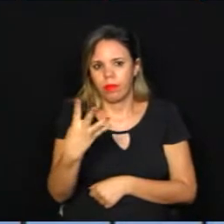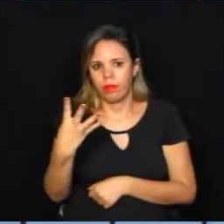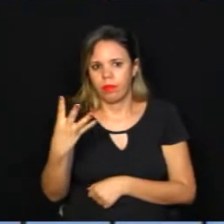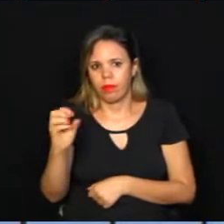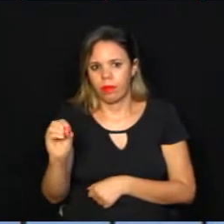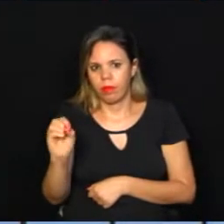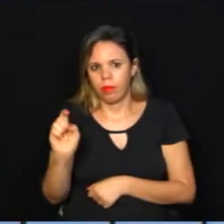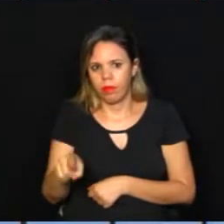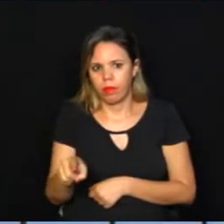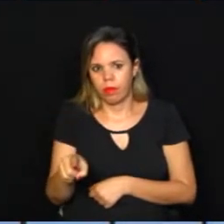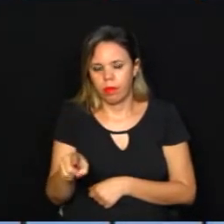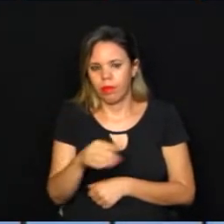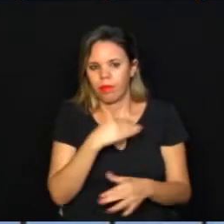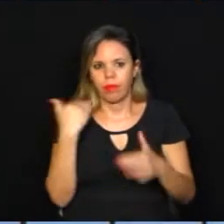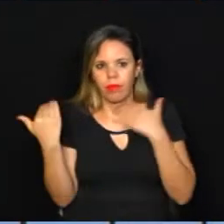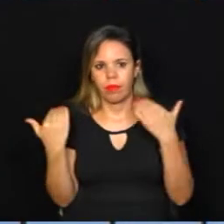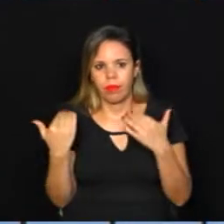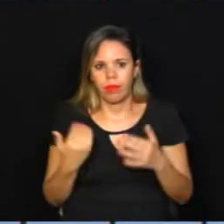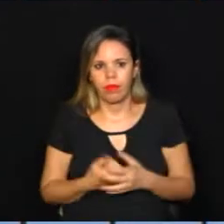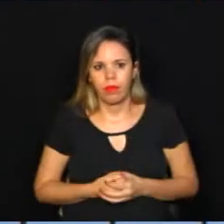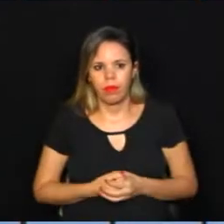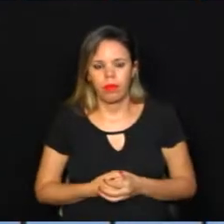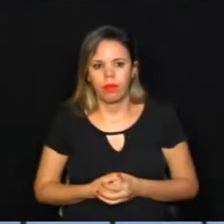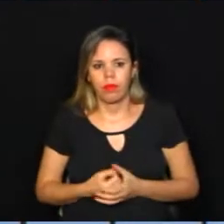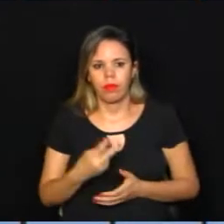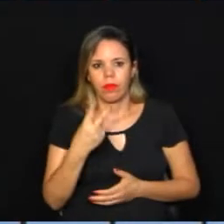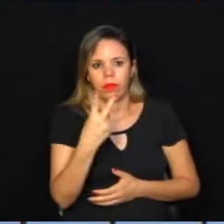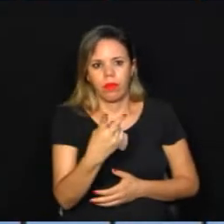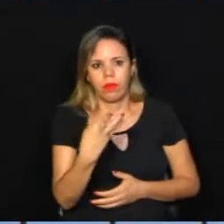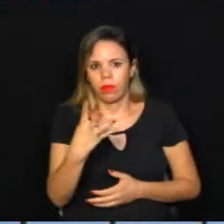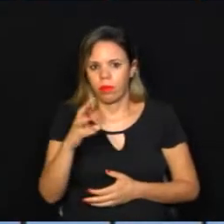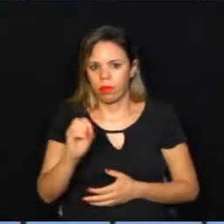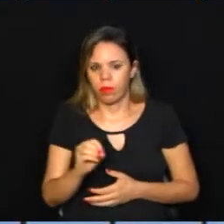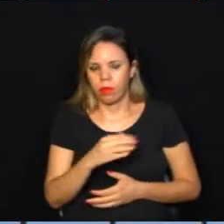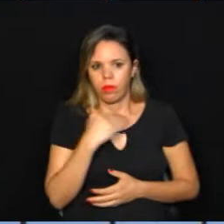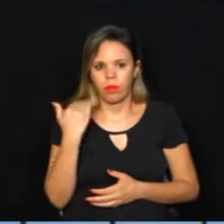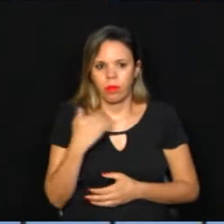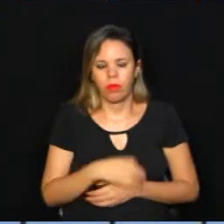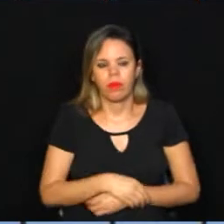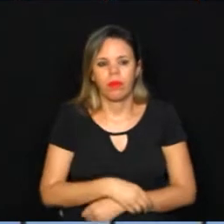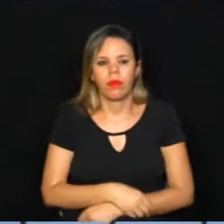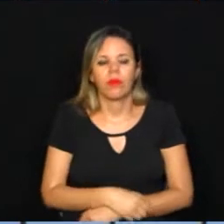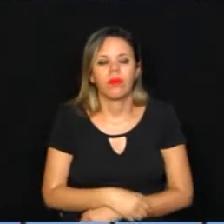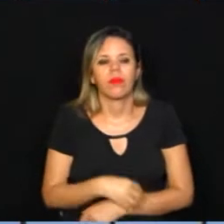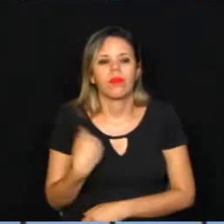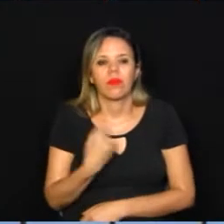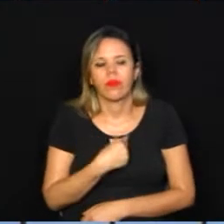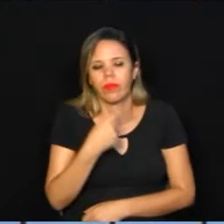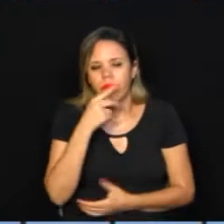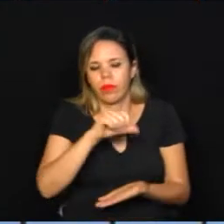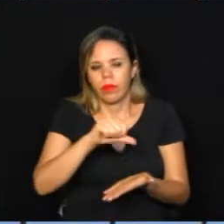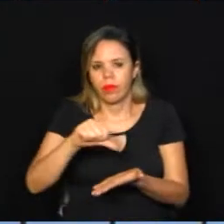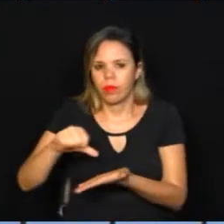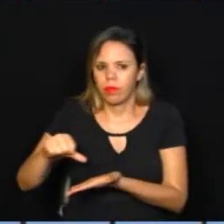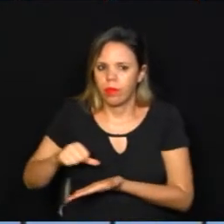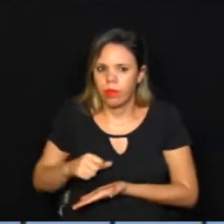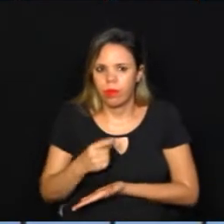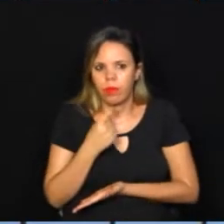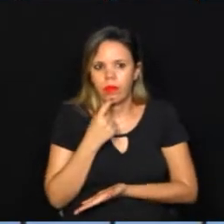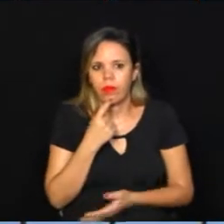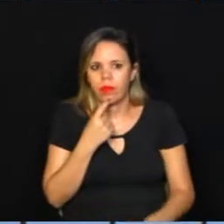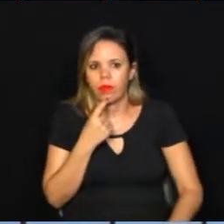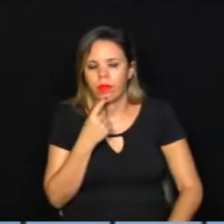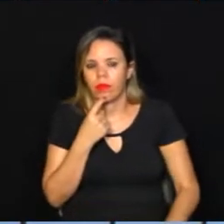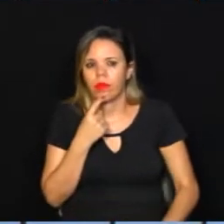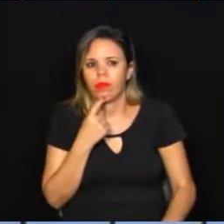57.240 óbitos, 240 óbitos. E quando a gente fala da região metropolitana de Campinas,